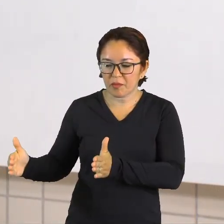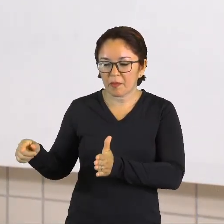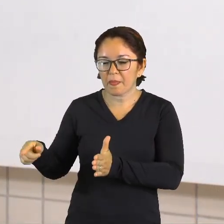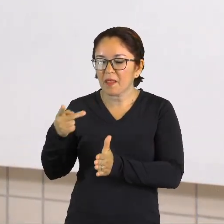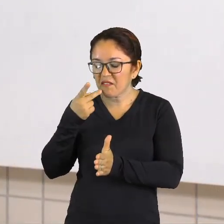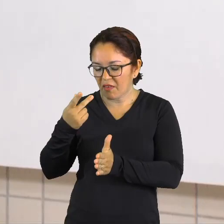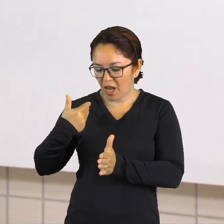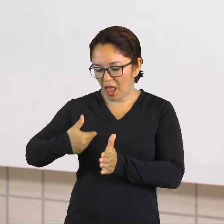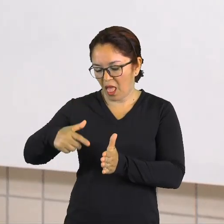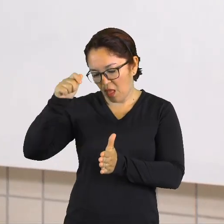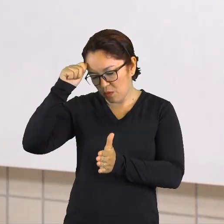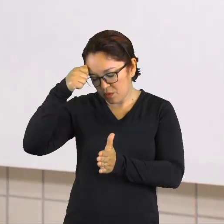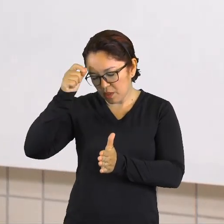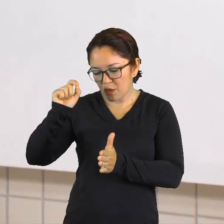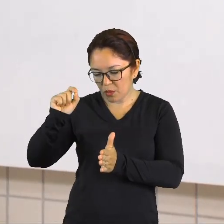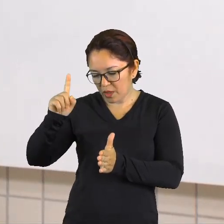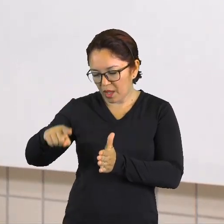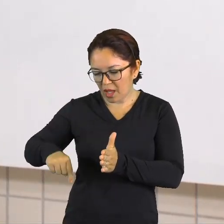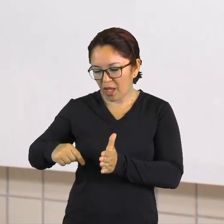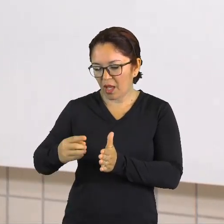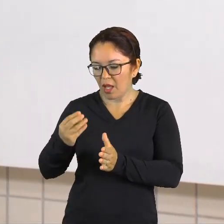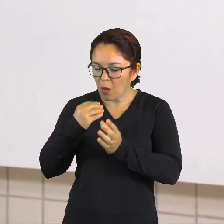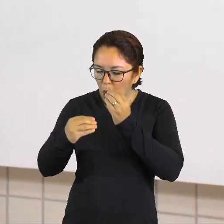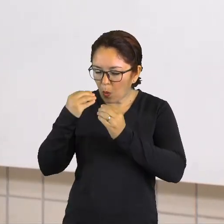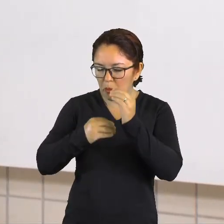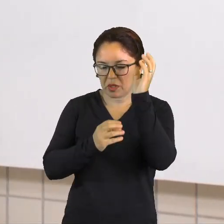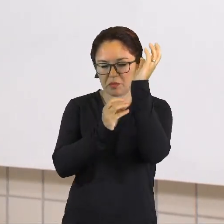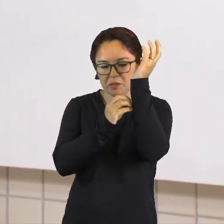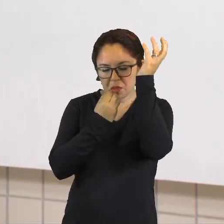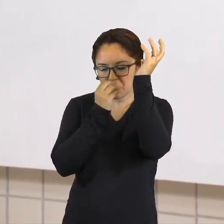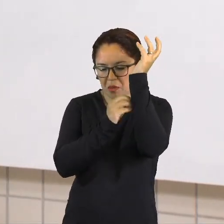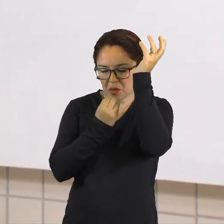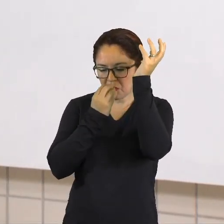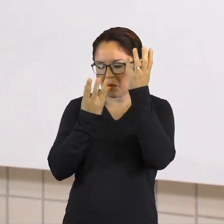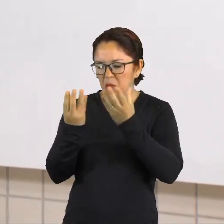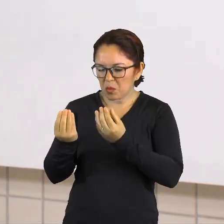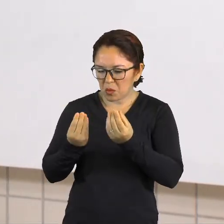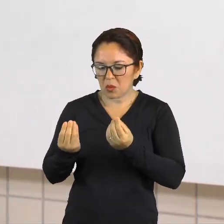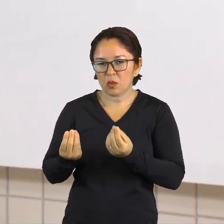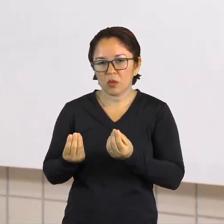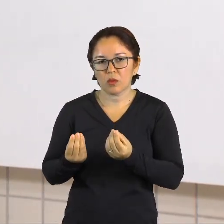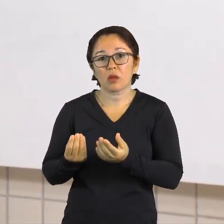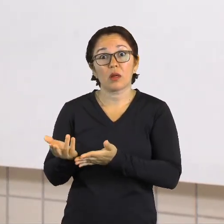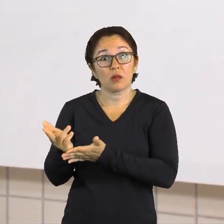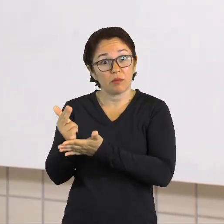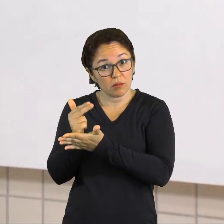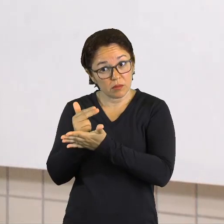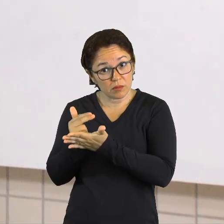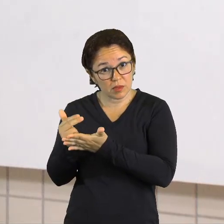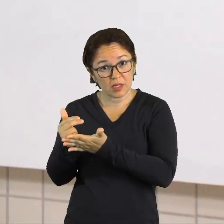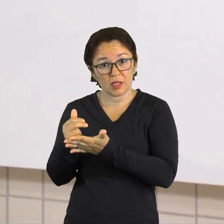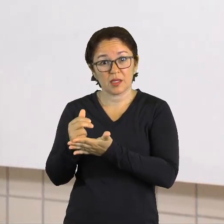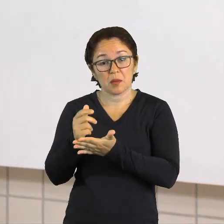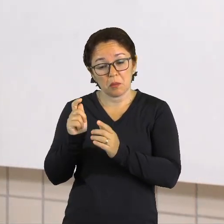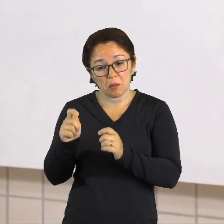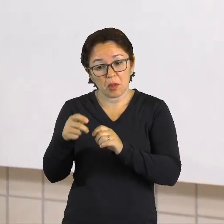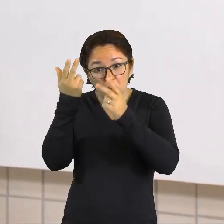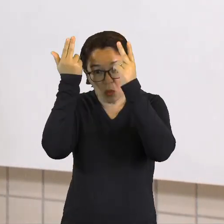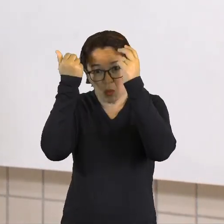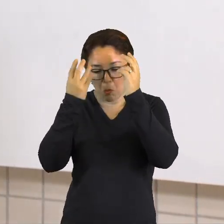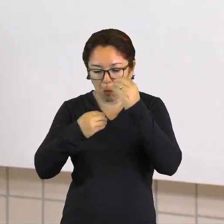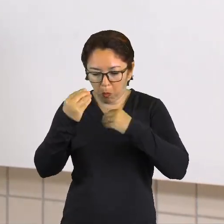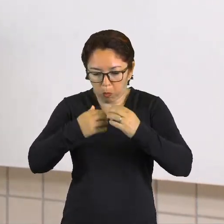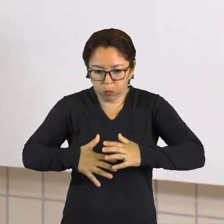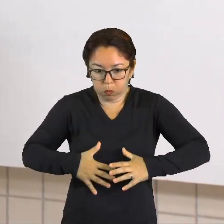negrinha porque comeu jabuticaba. Aí você pode fazer o desenho dali, ele comendo um monte de jabuticaba para ver se ficava